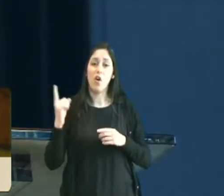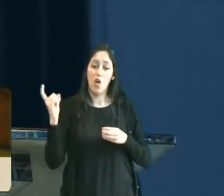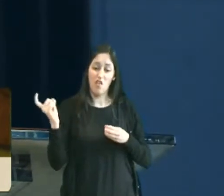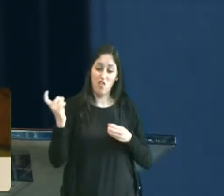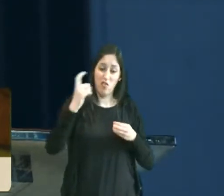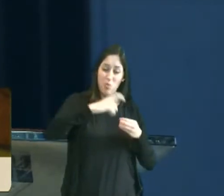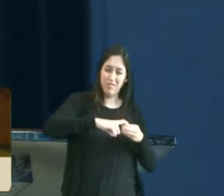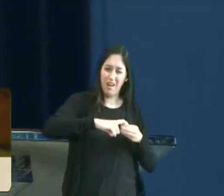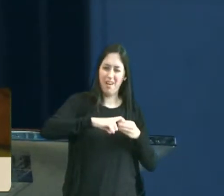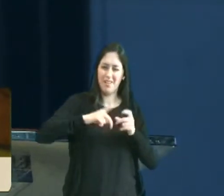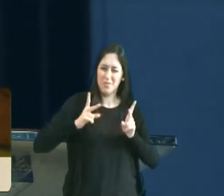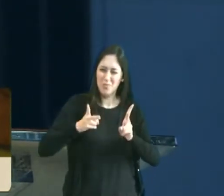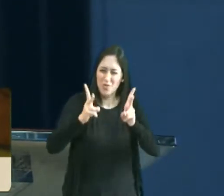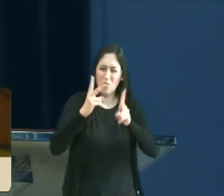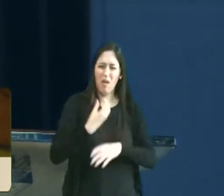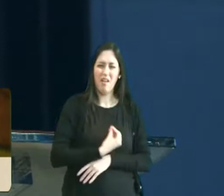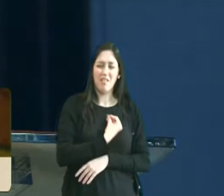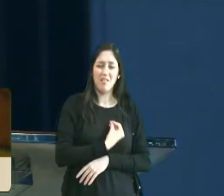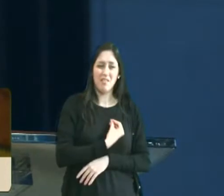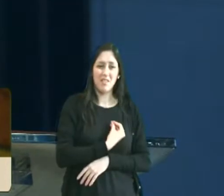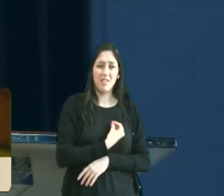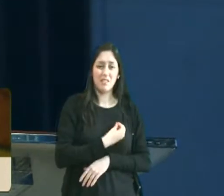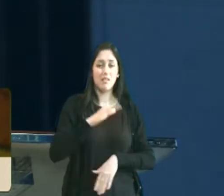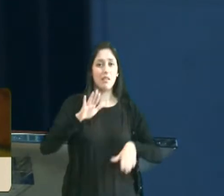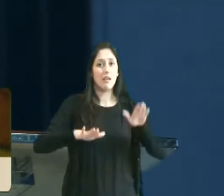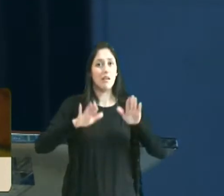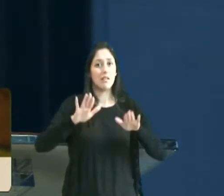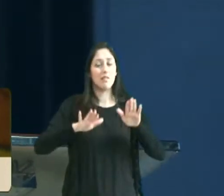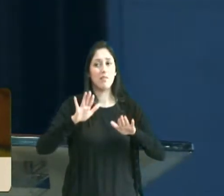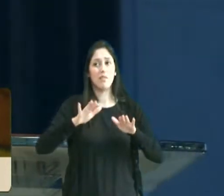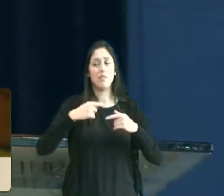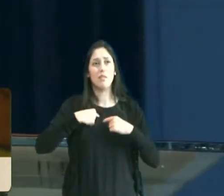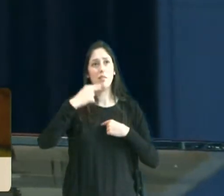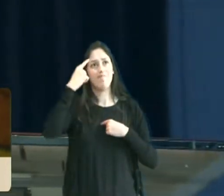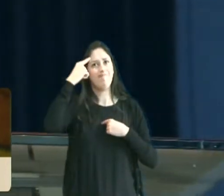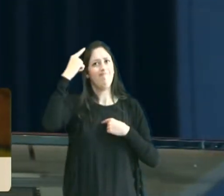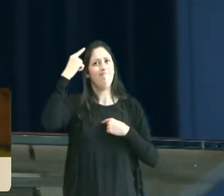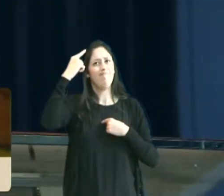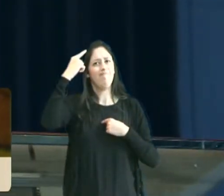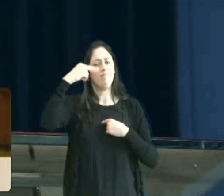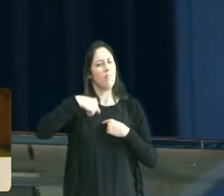envolvem decisões, muitas vezes, que contrariam.